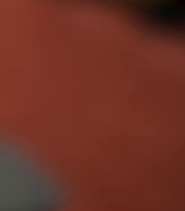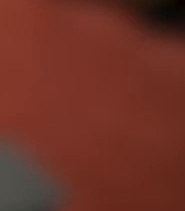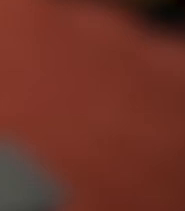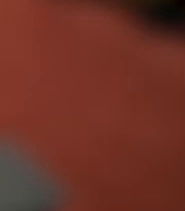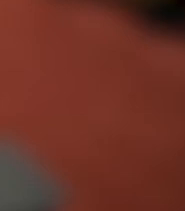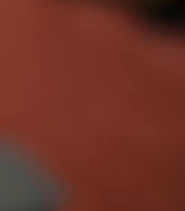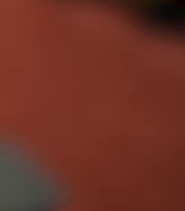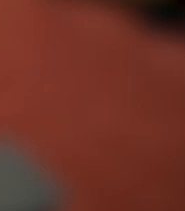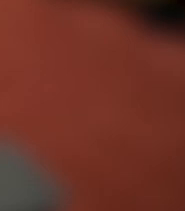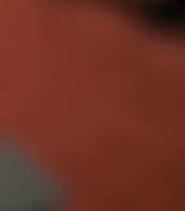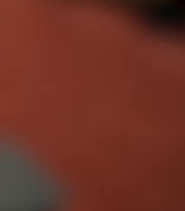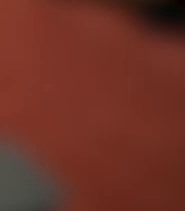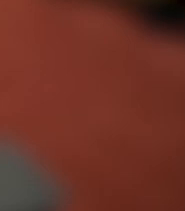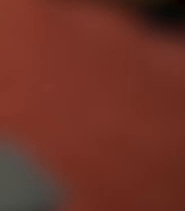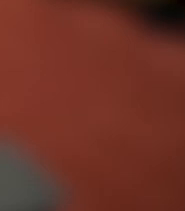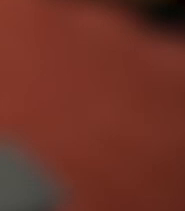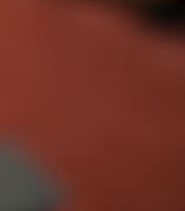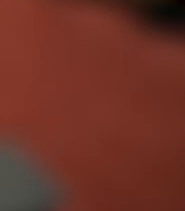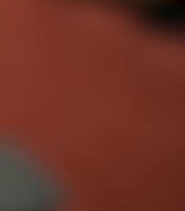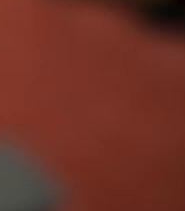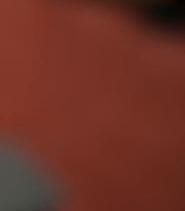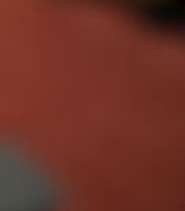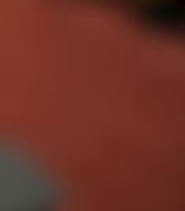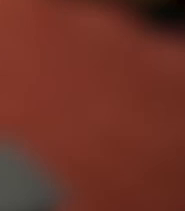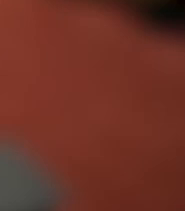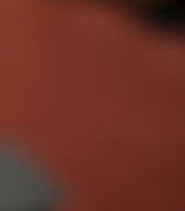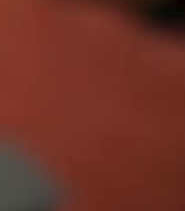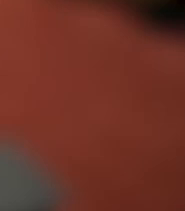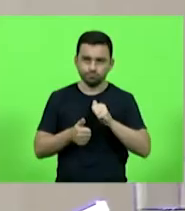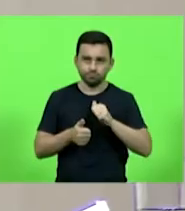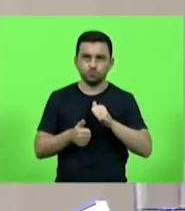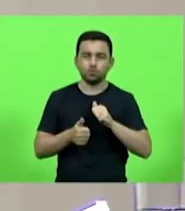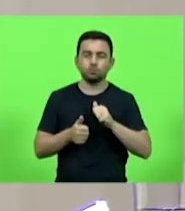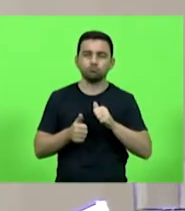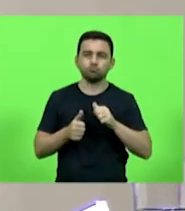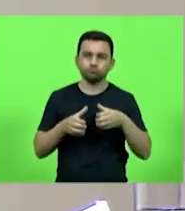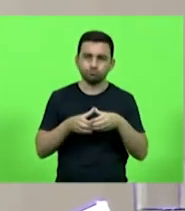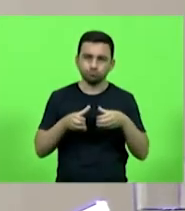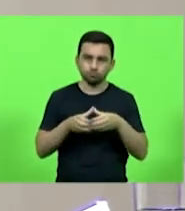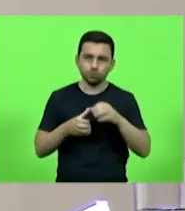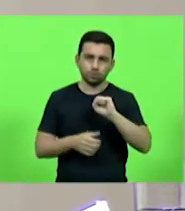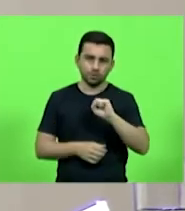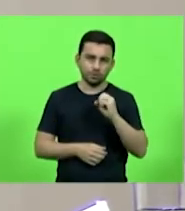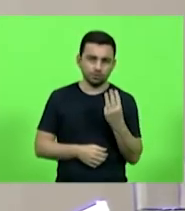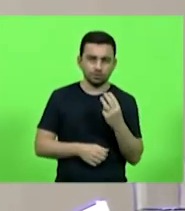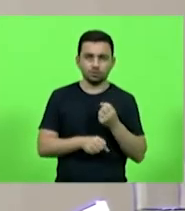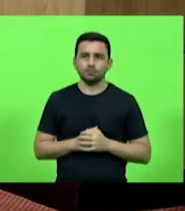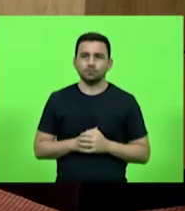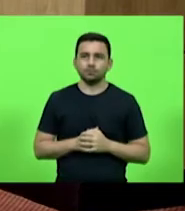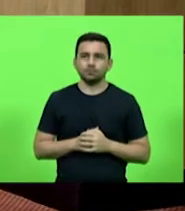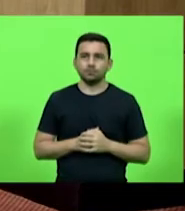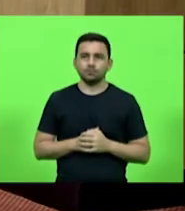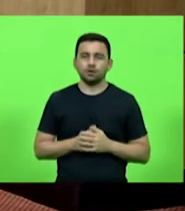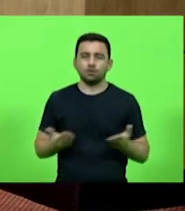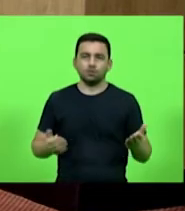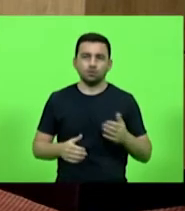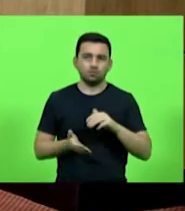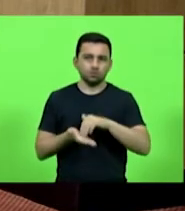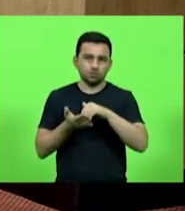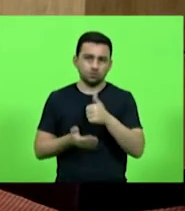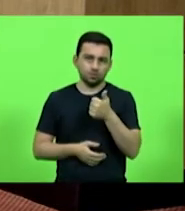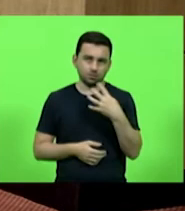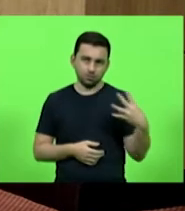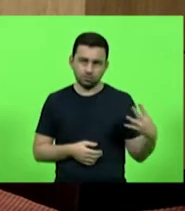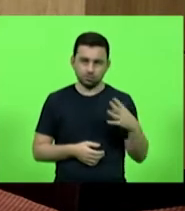Catarinense detalha todas as regras os sete parlamentares que integram a mesa diretora não